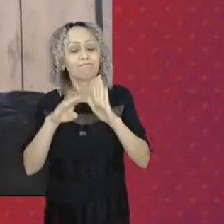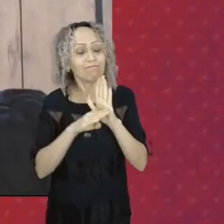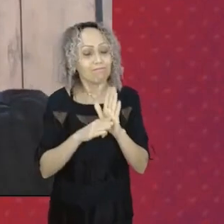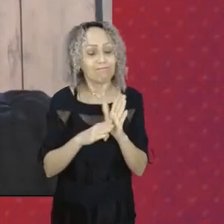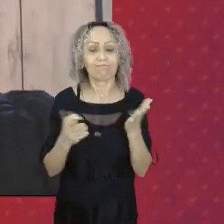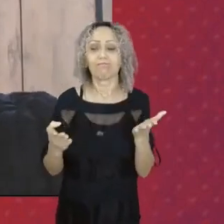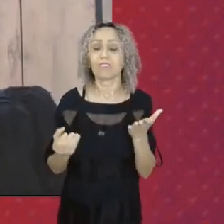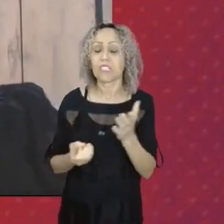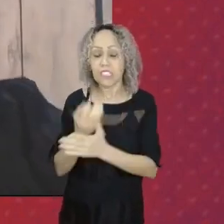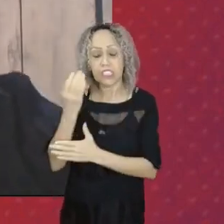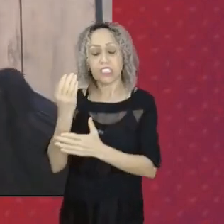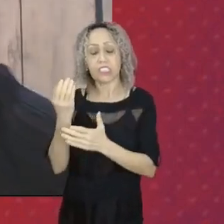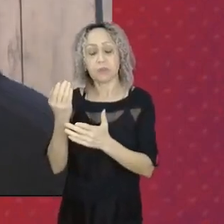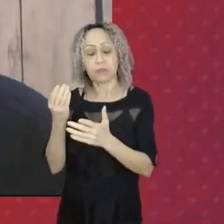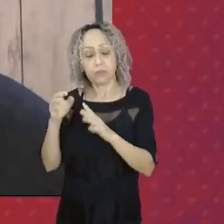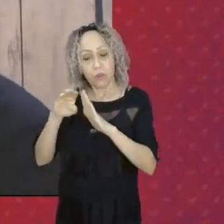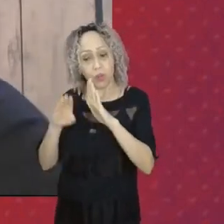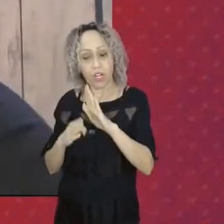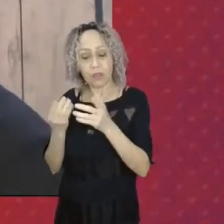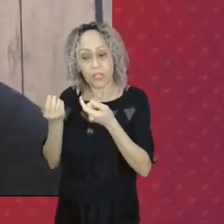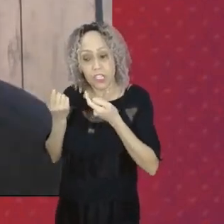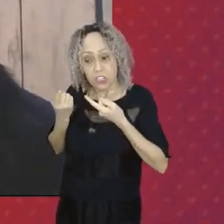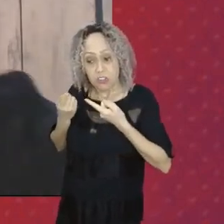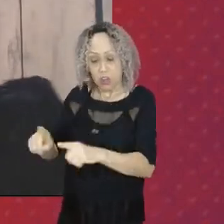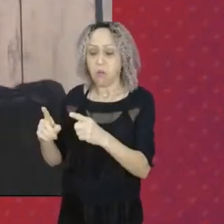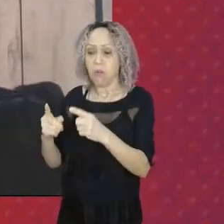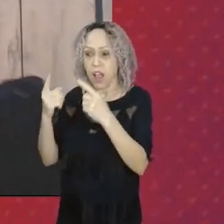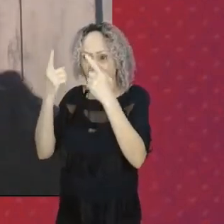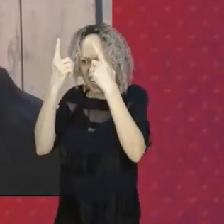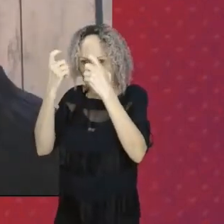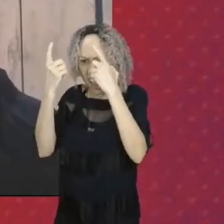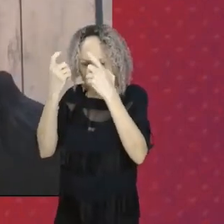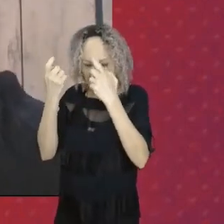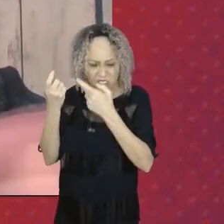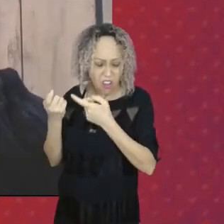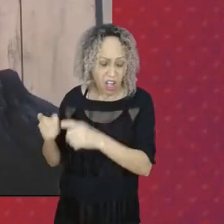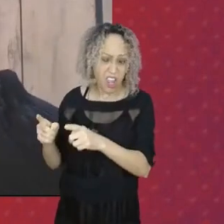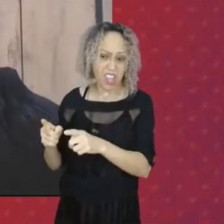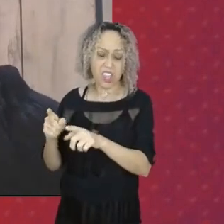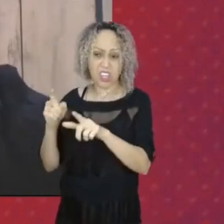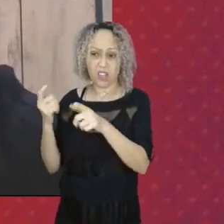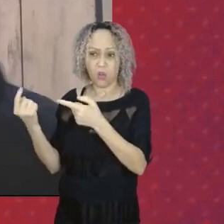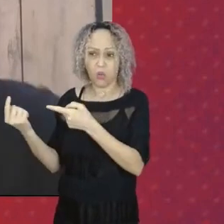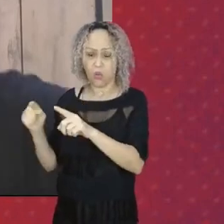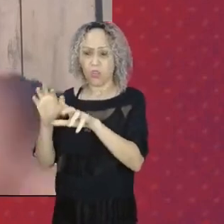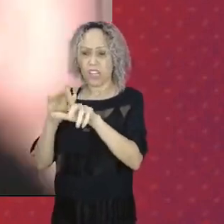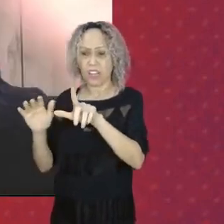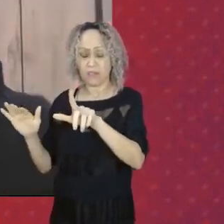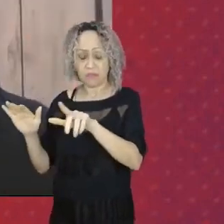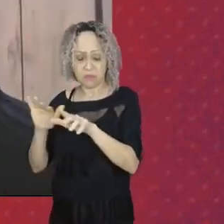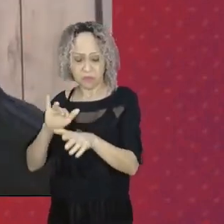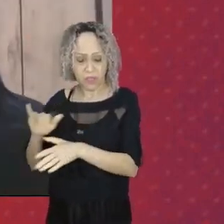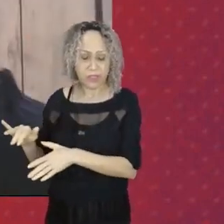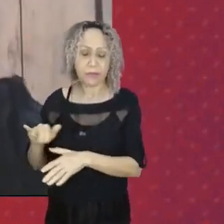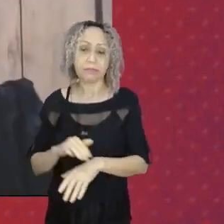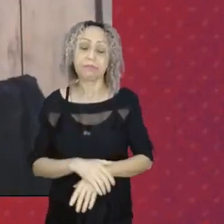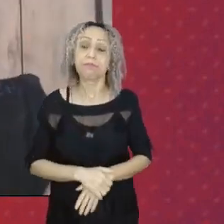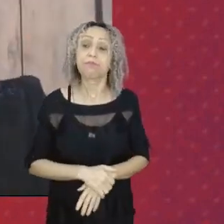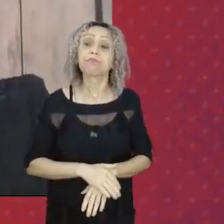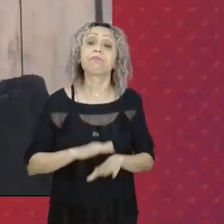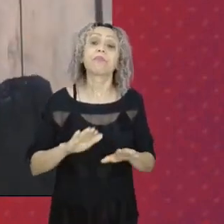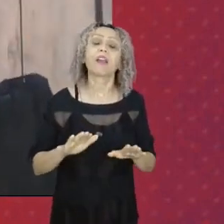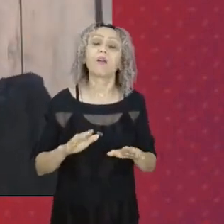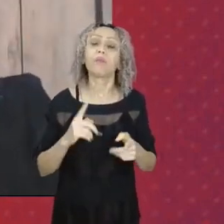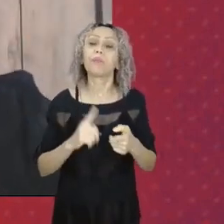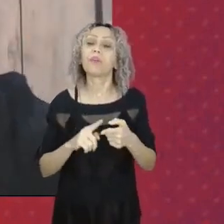combate à LGBTfobia, né, capacitamos a rede básica de saúde, enfim, fizemos aí o que de fato